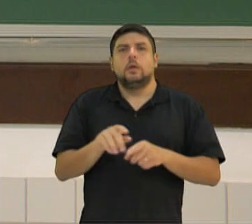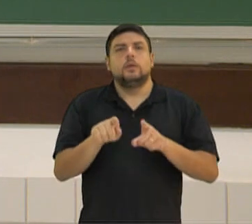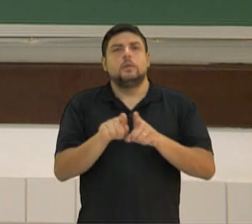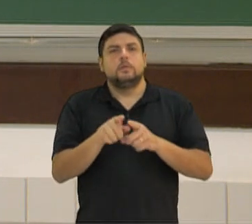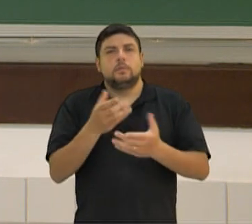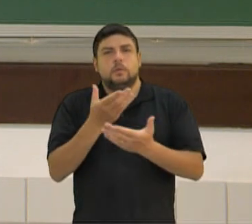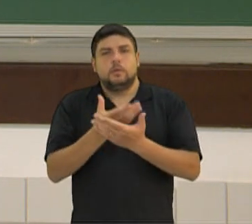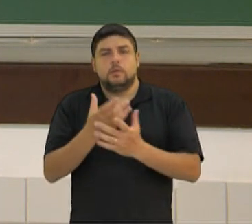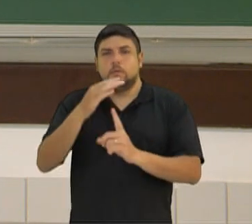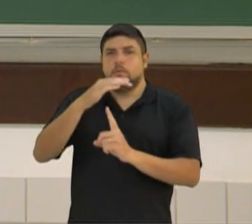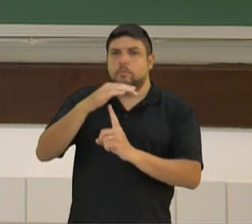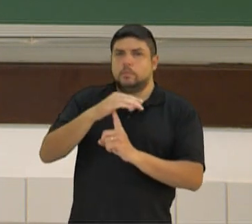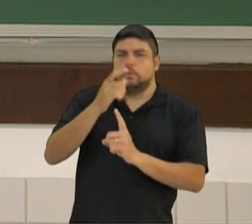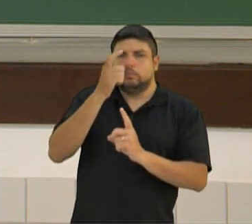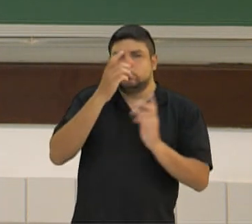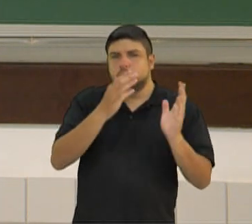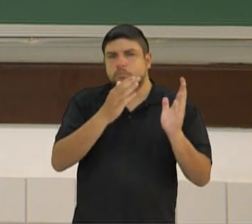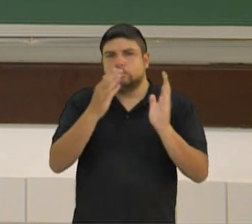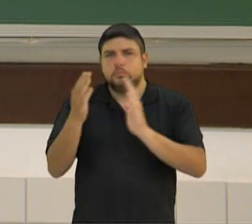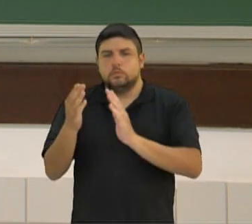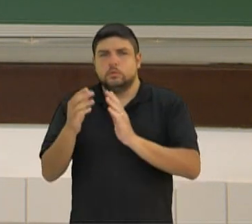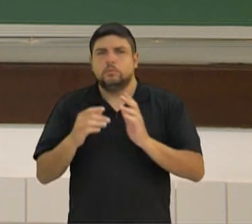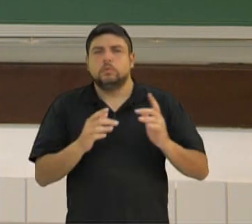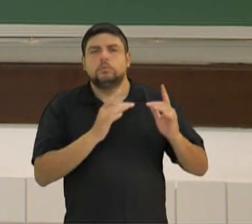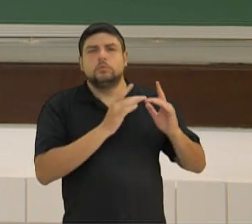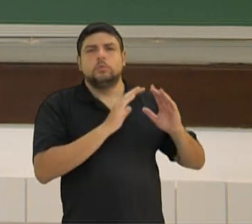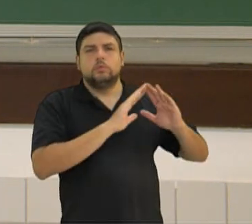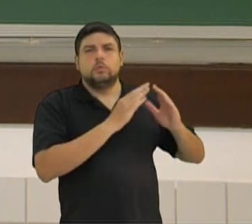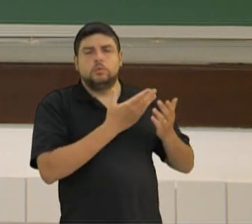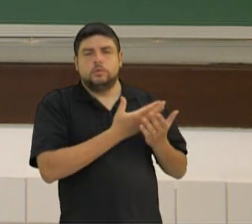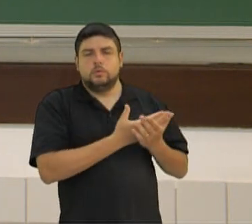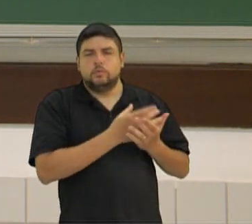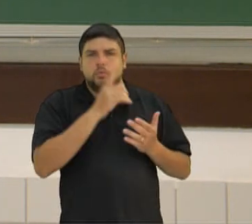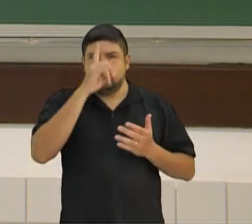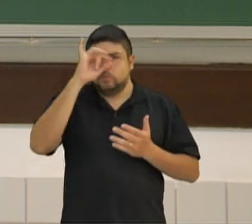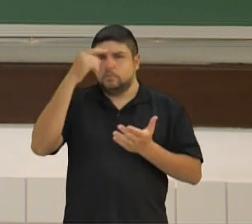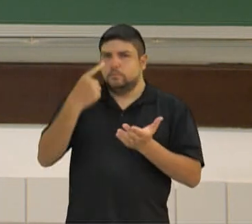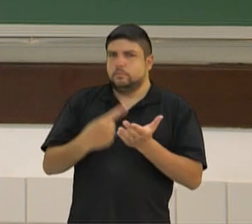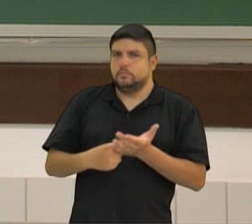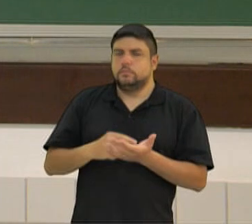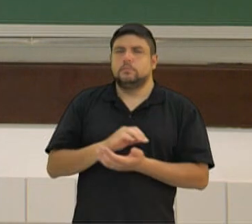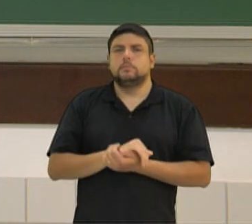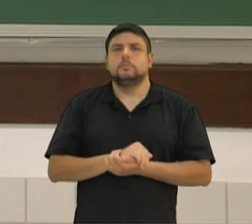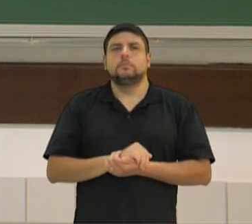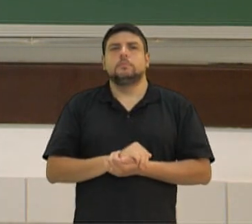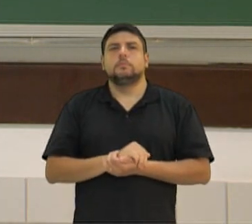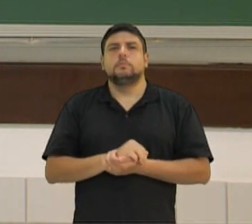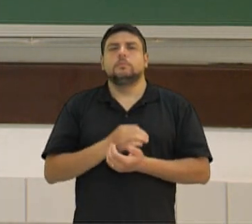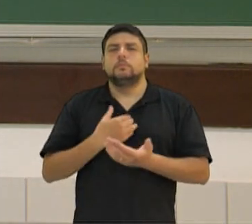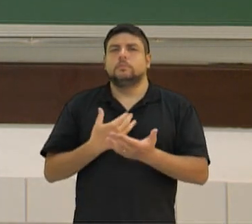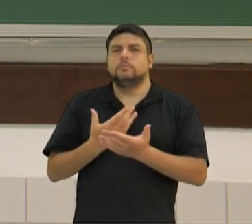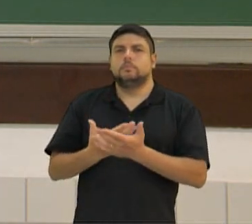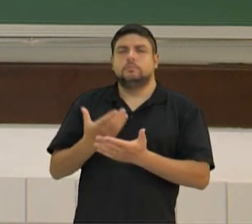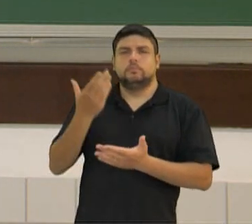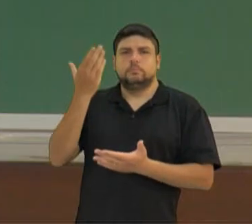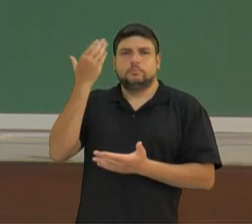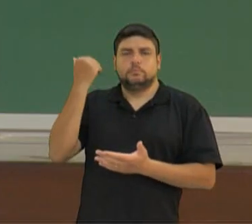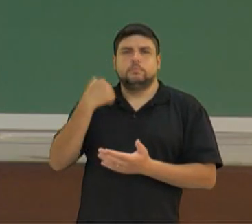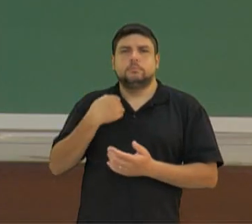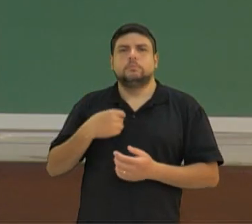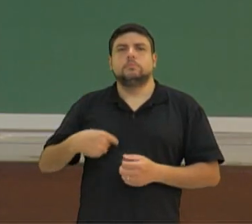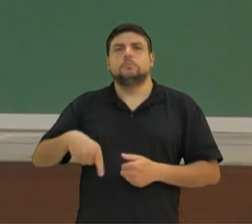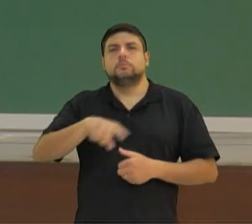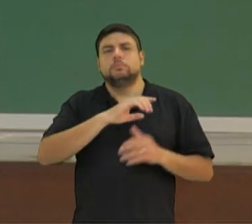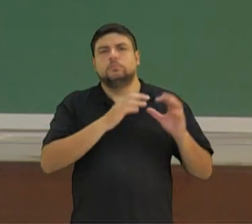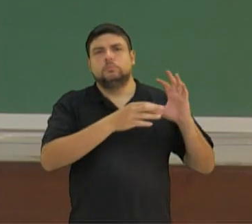entrar em contato com a sua escola conforme o seu cronograma. Vamos ver o que a gente aprendeu na aula passada? Nós